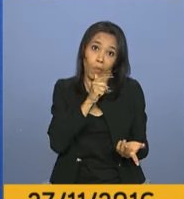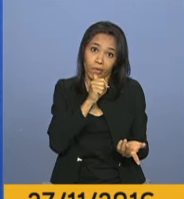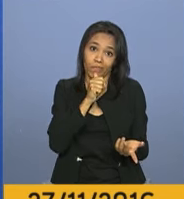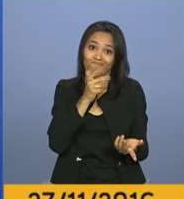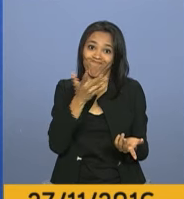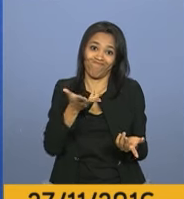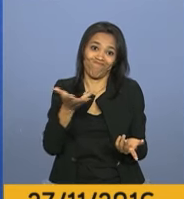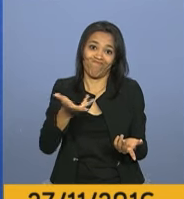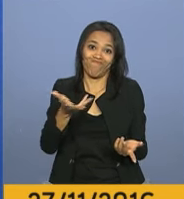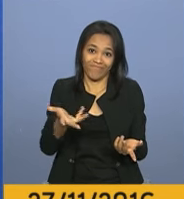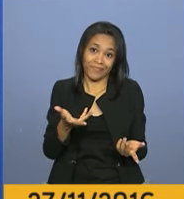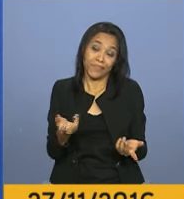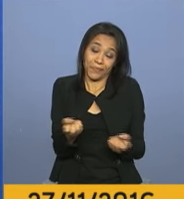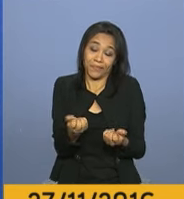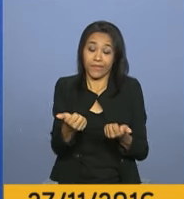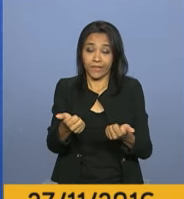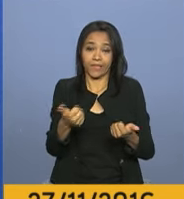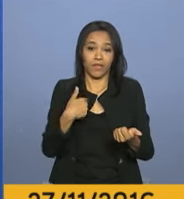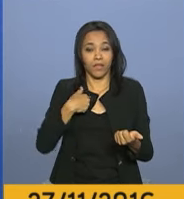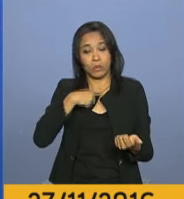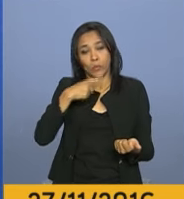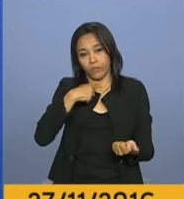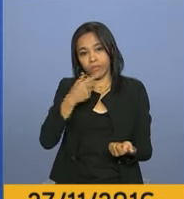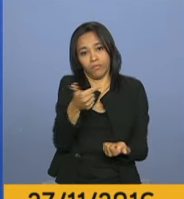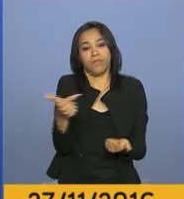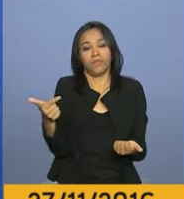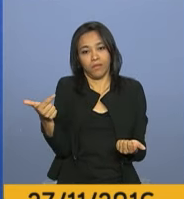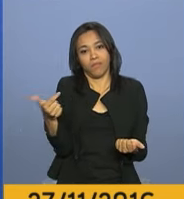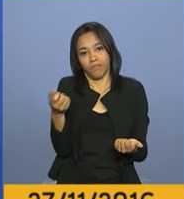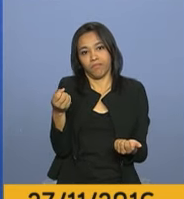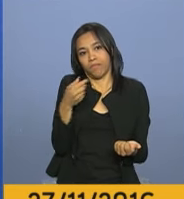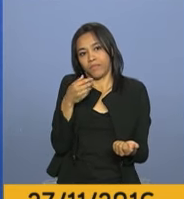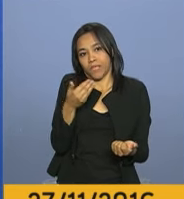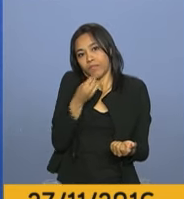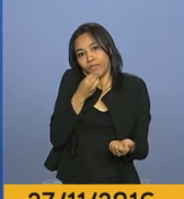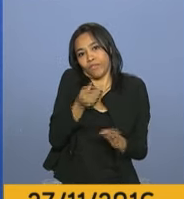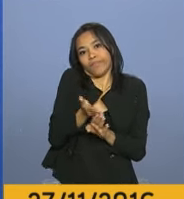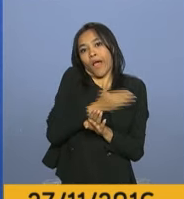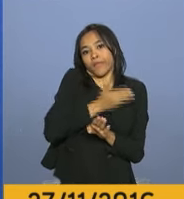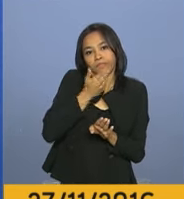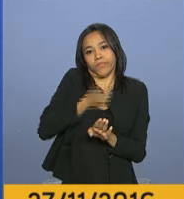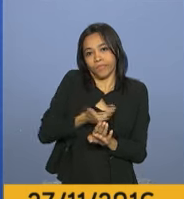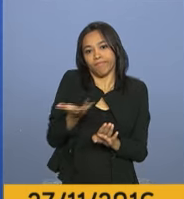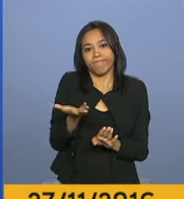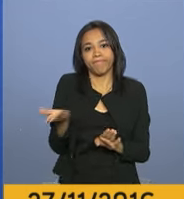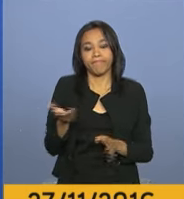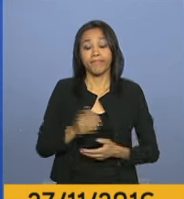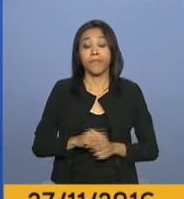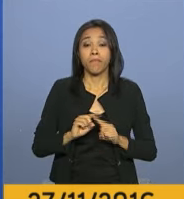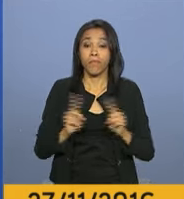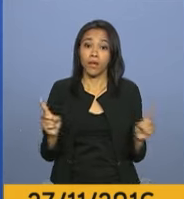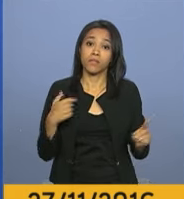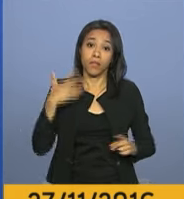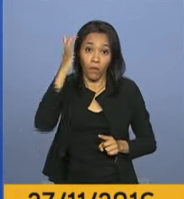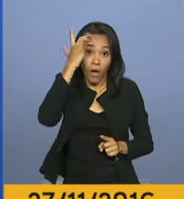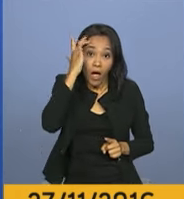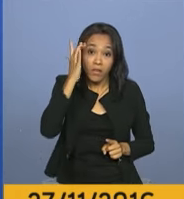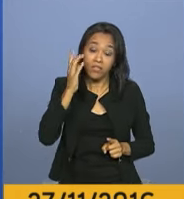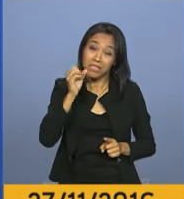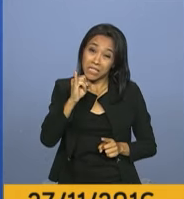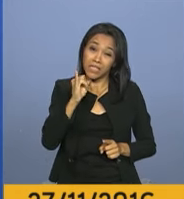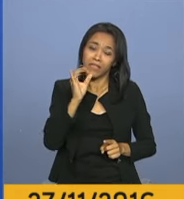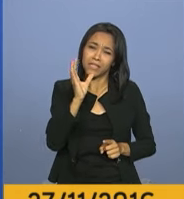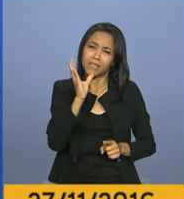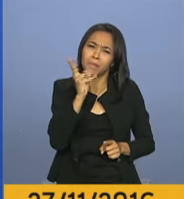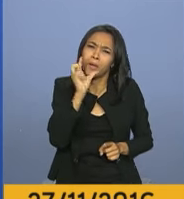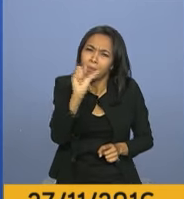útil, né? Não tenho a menor dúvida disso, né? Então, eu acho que se tivesse demorado